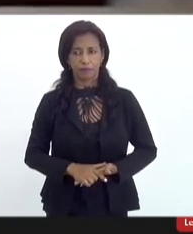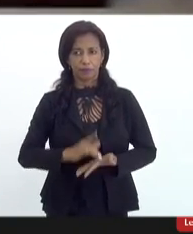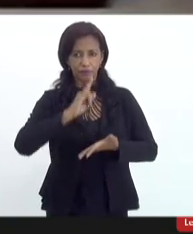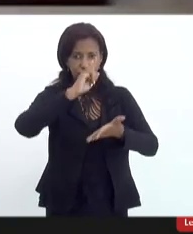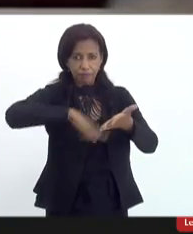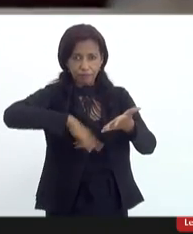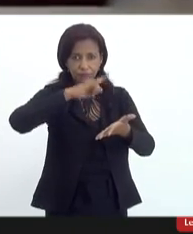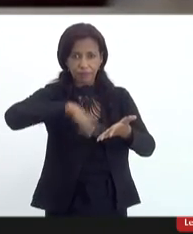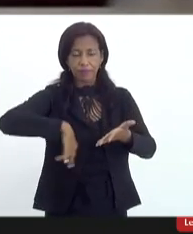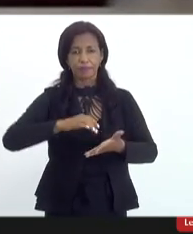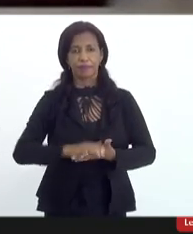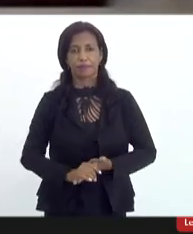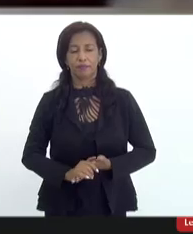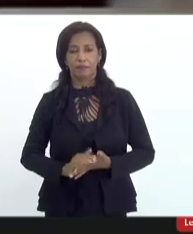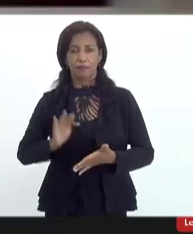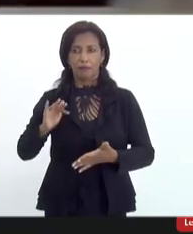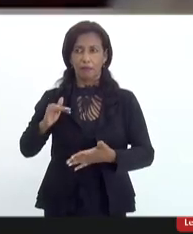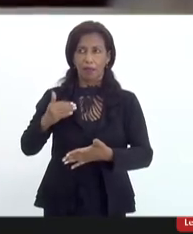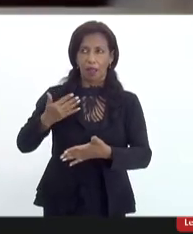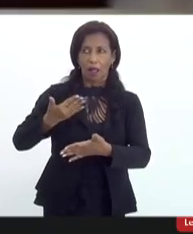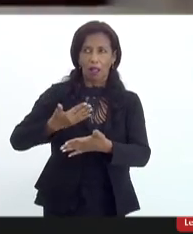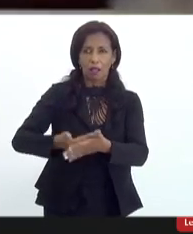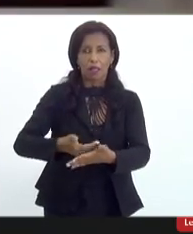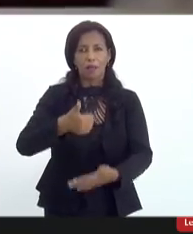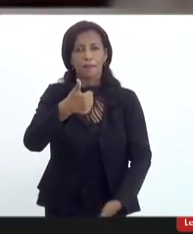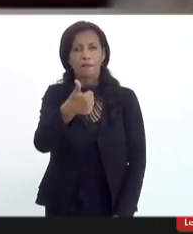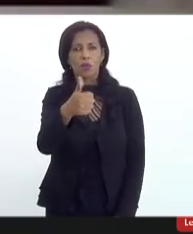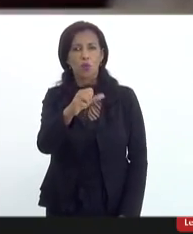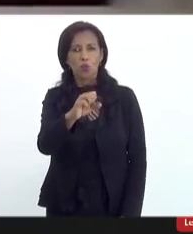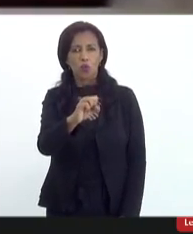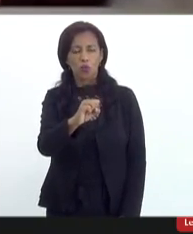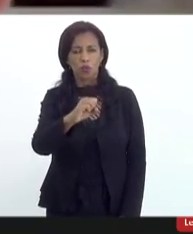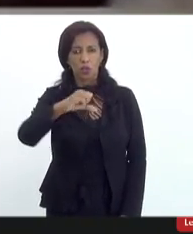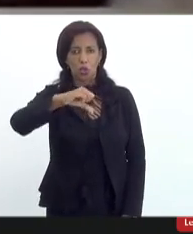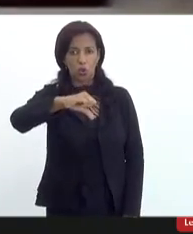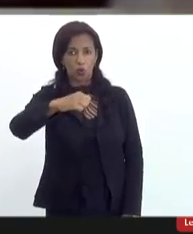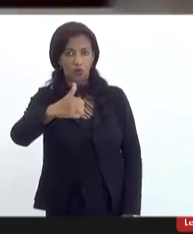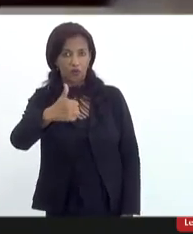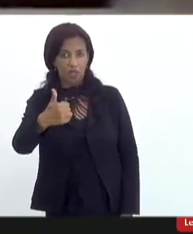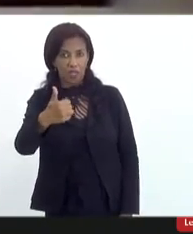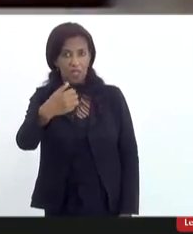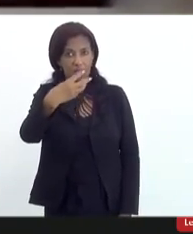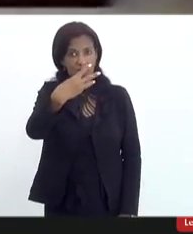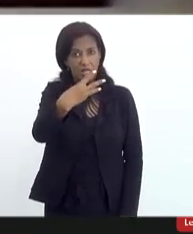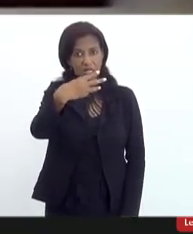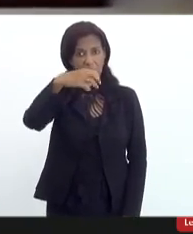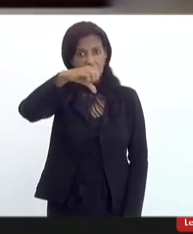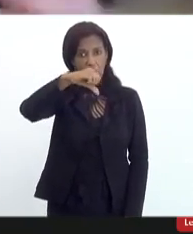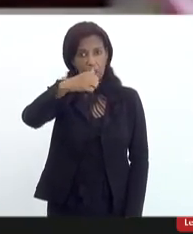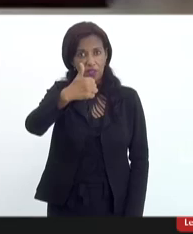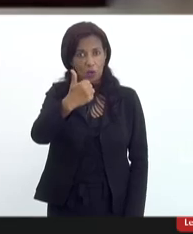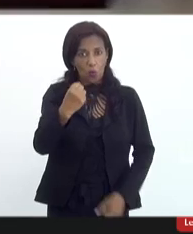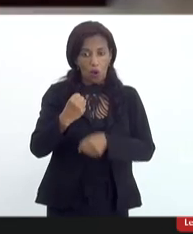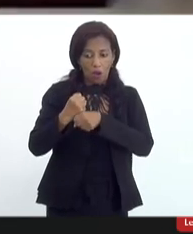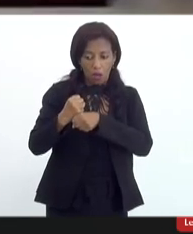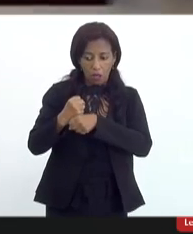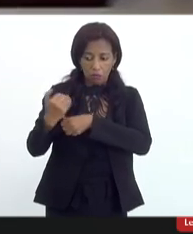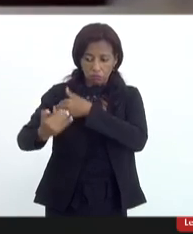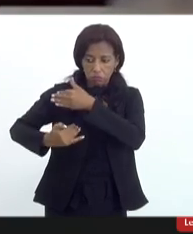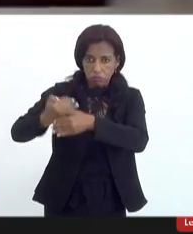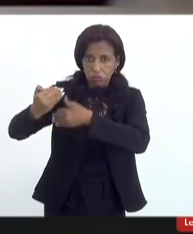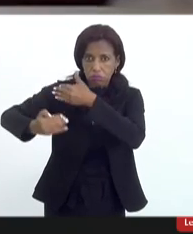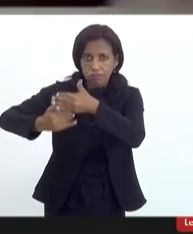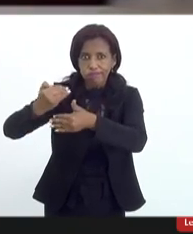documental, até 1891, portanto, 391 anos depois